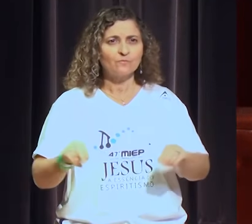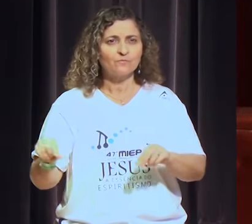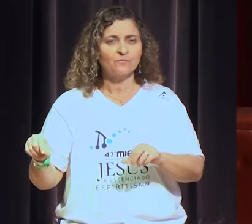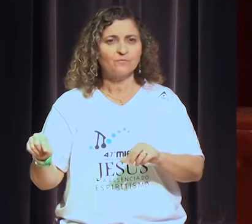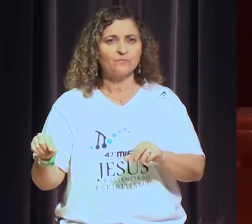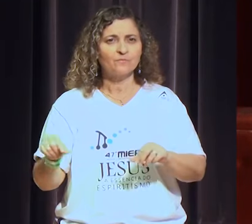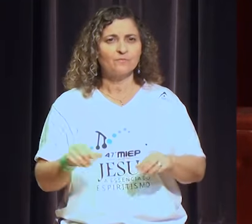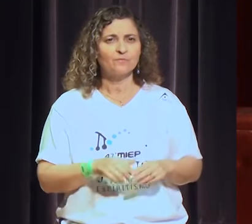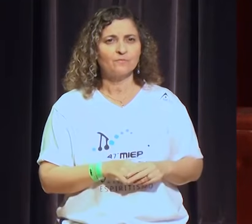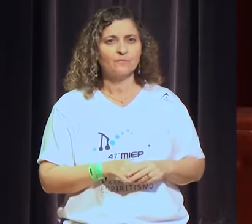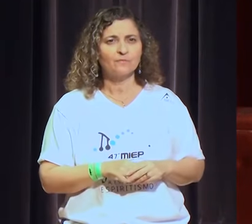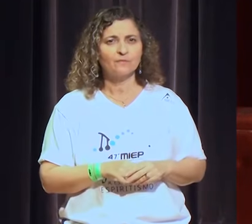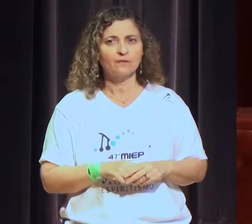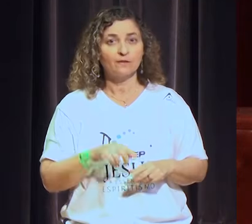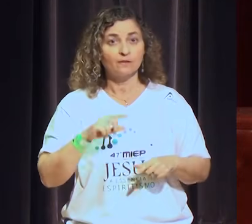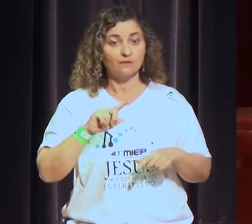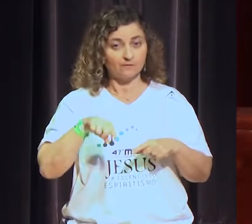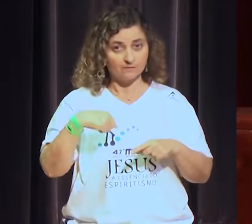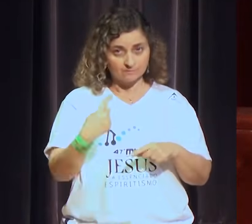No deserto.